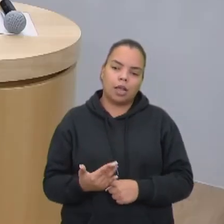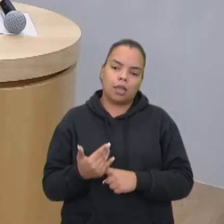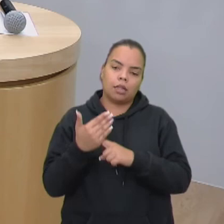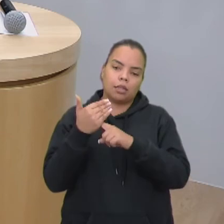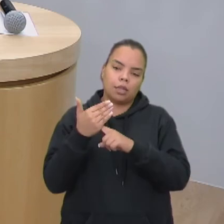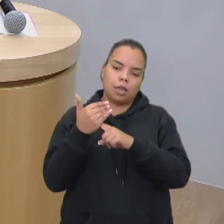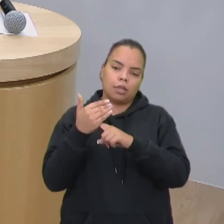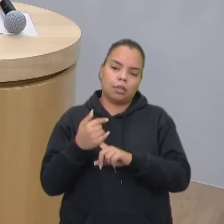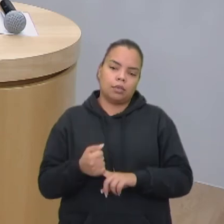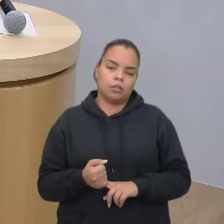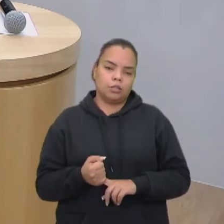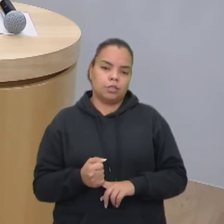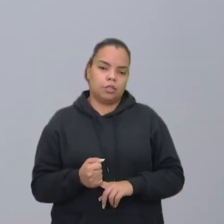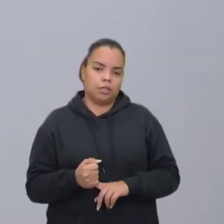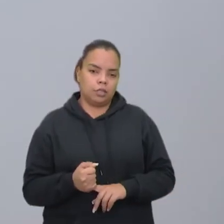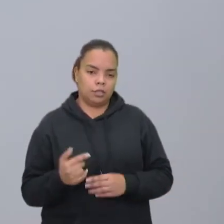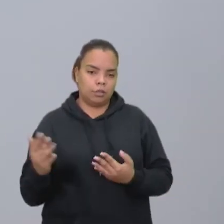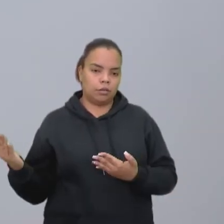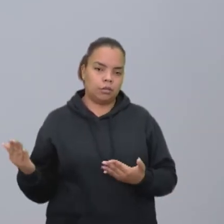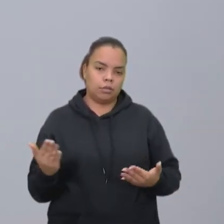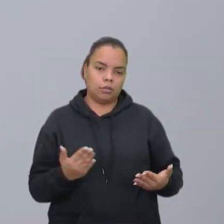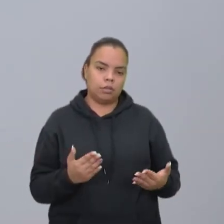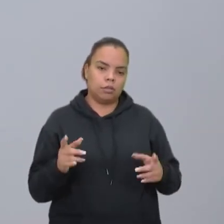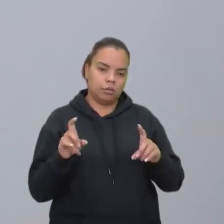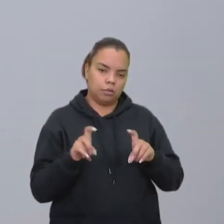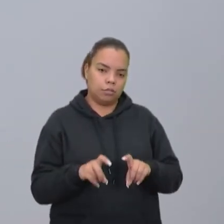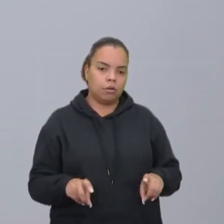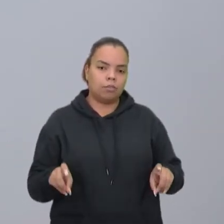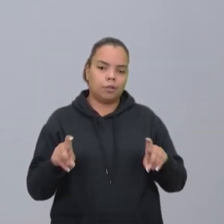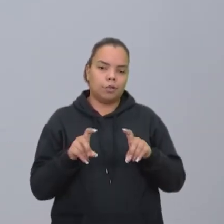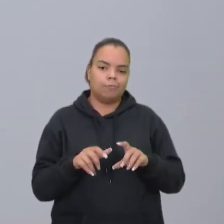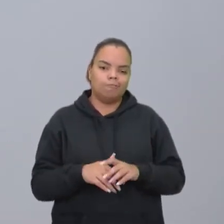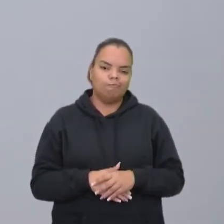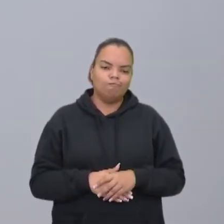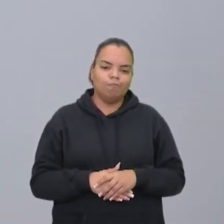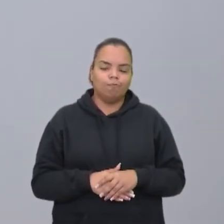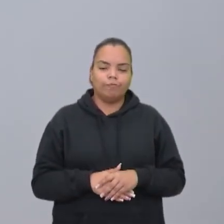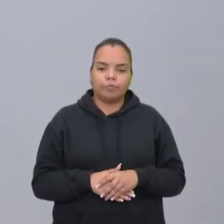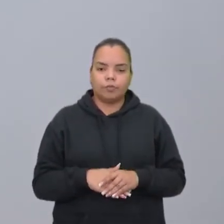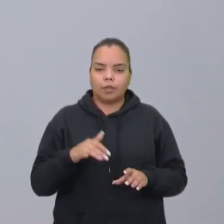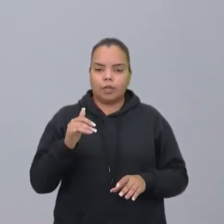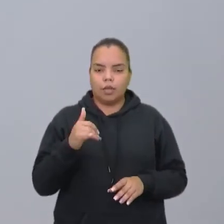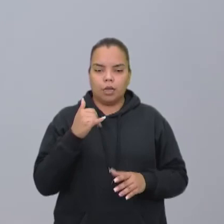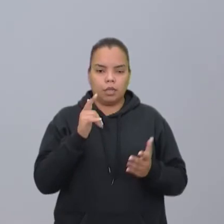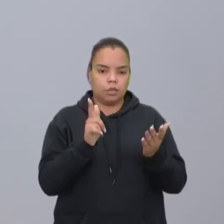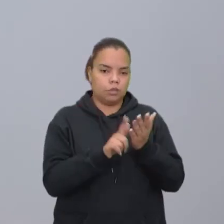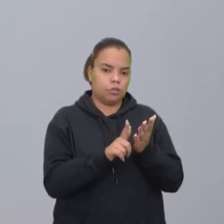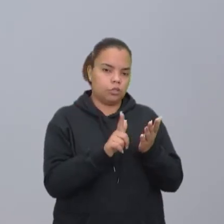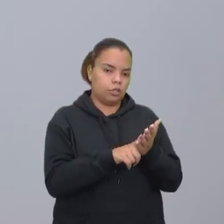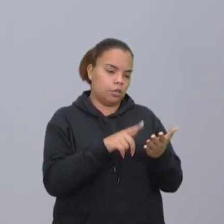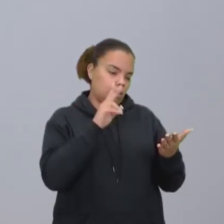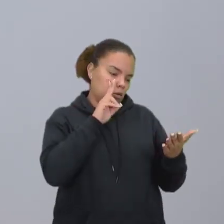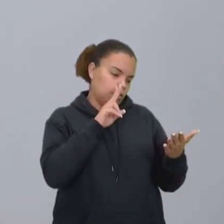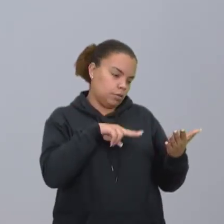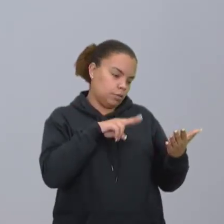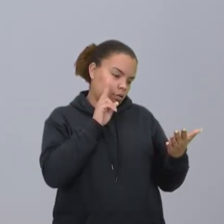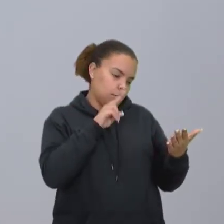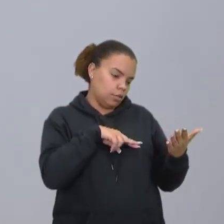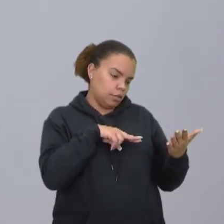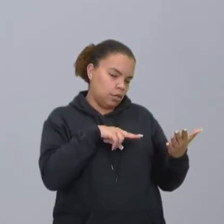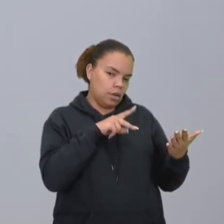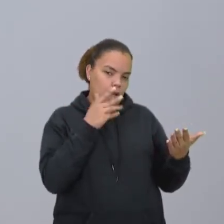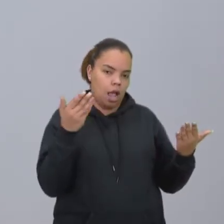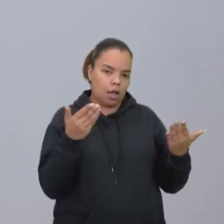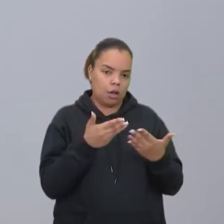A tecnologia ela trouxe isso digitalmente. Então, no jornal a gente escolhia com os nossos olhos e agora a gente escolhe com a